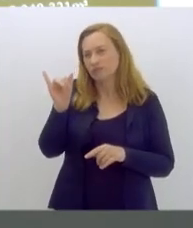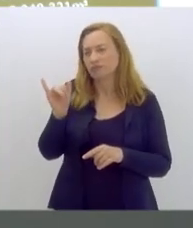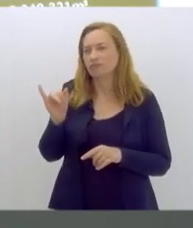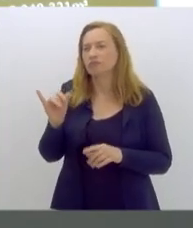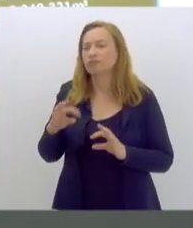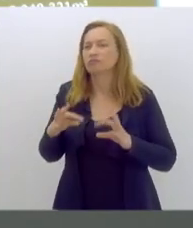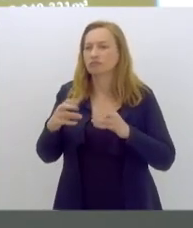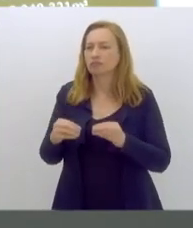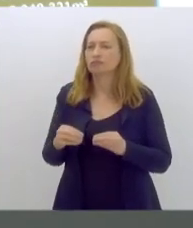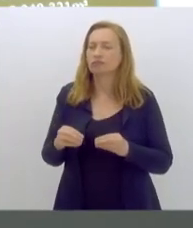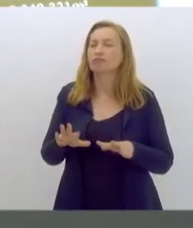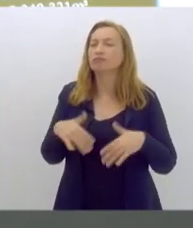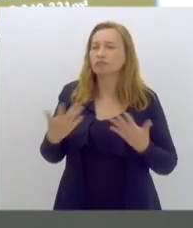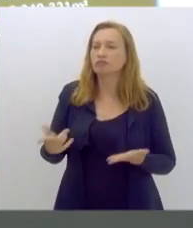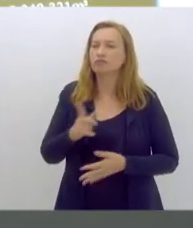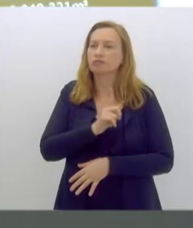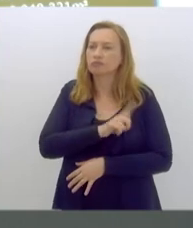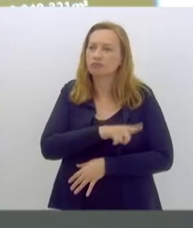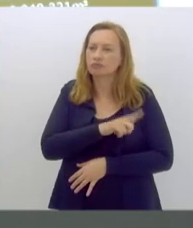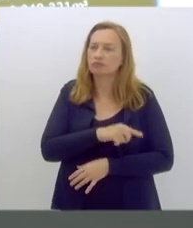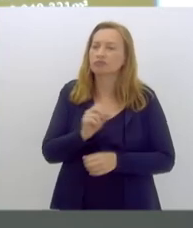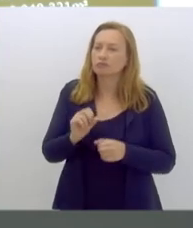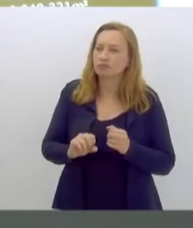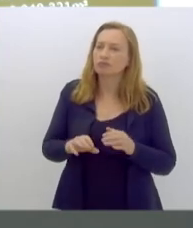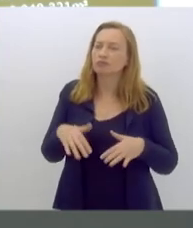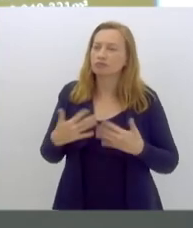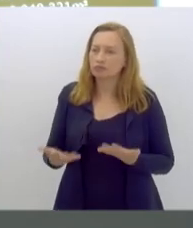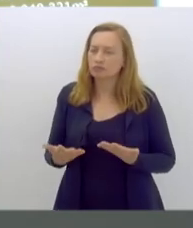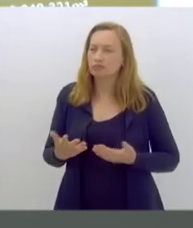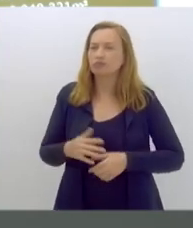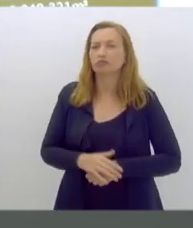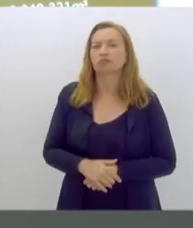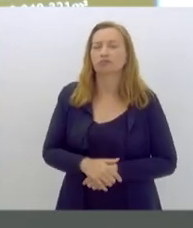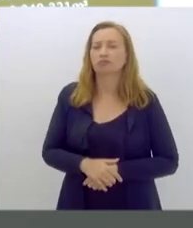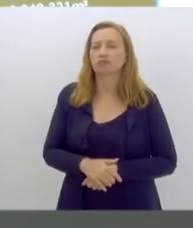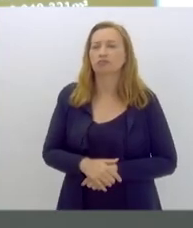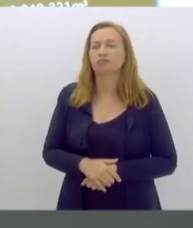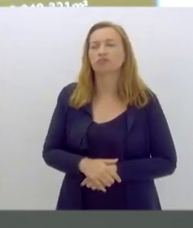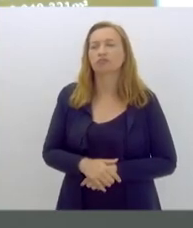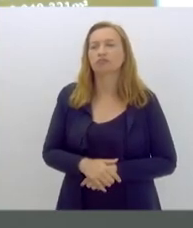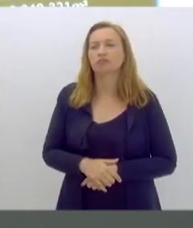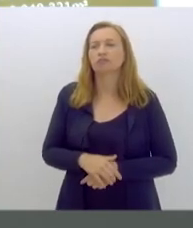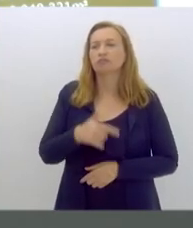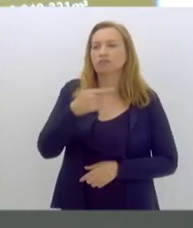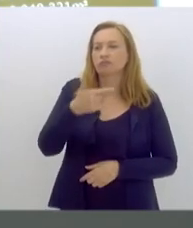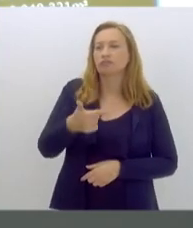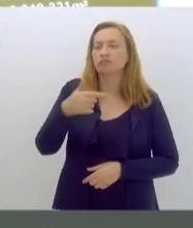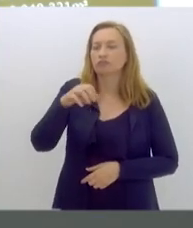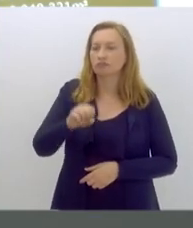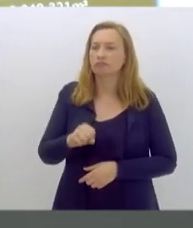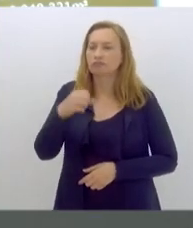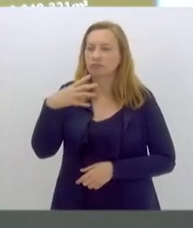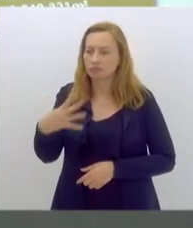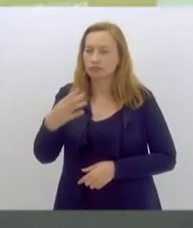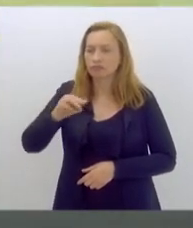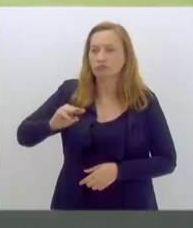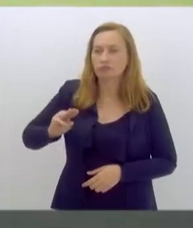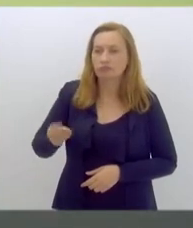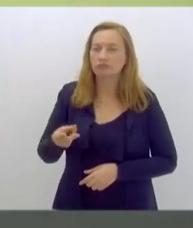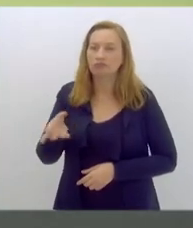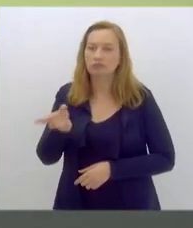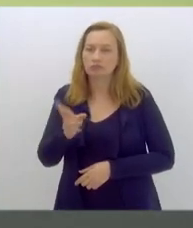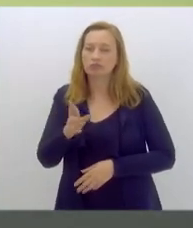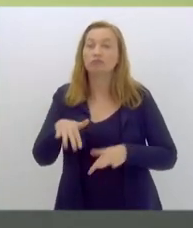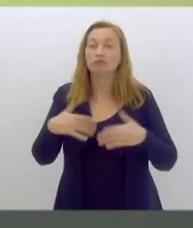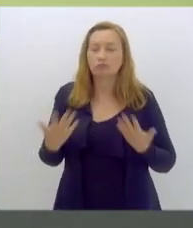tudo isso Qual é a gestão que está fazendo Então nesse item a gente tem 284 milhões de